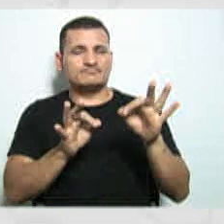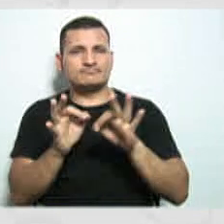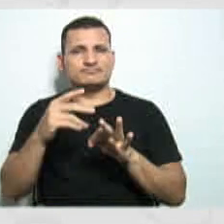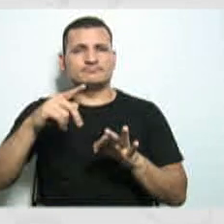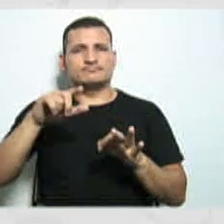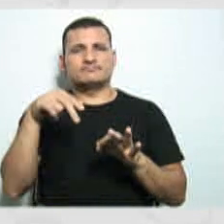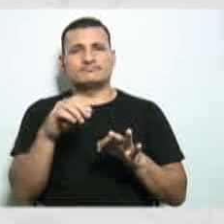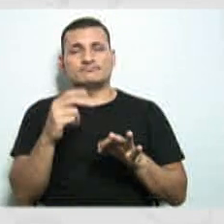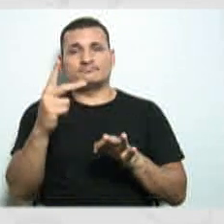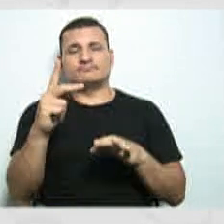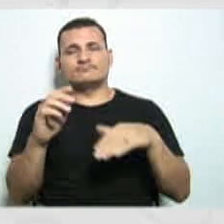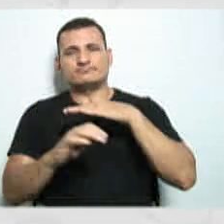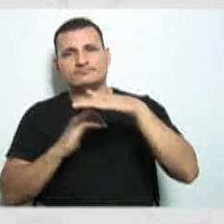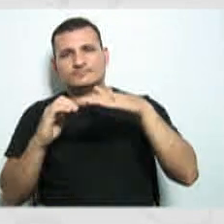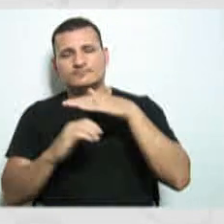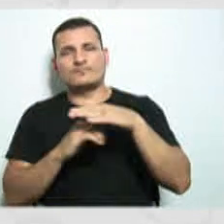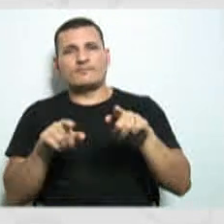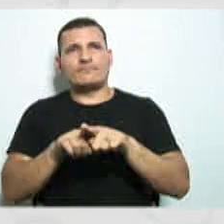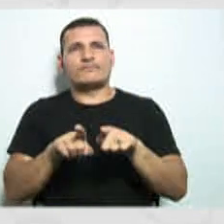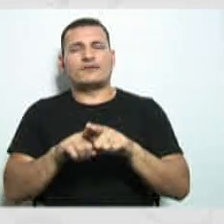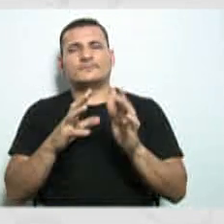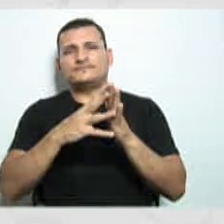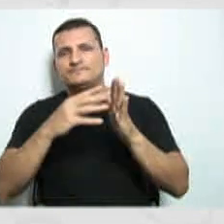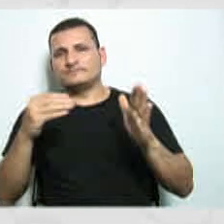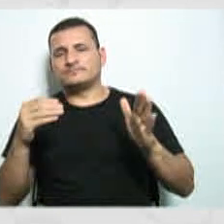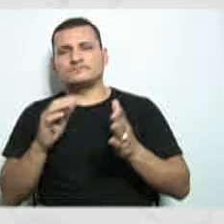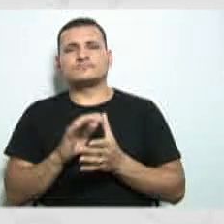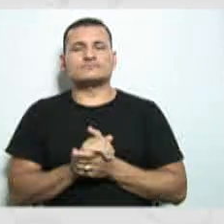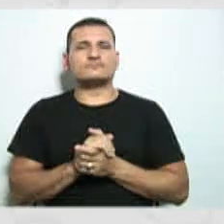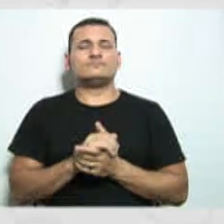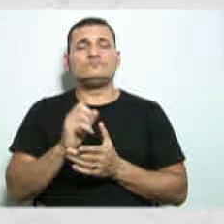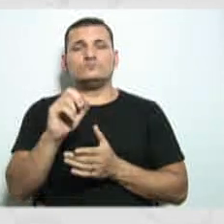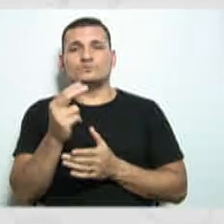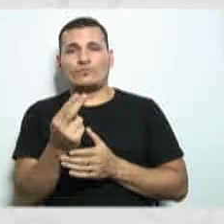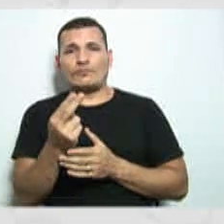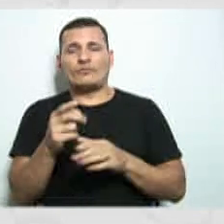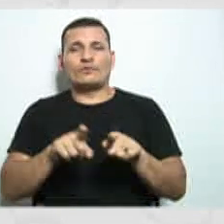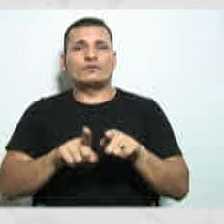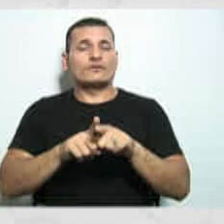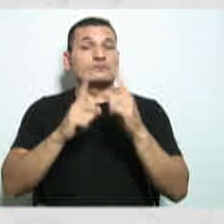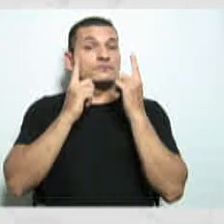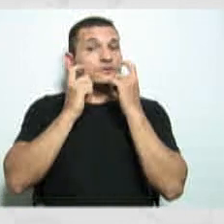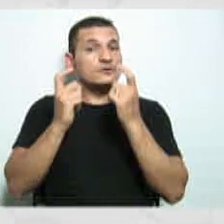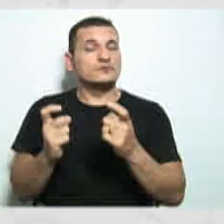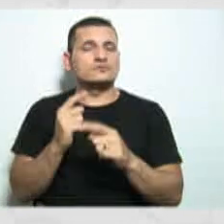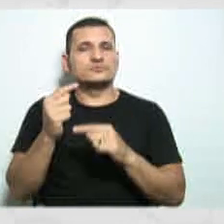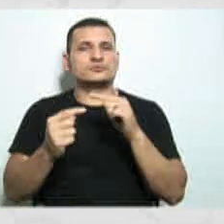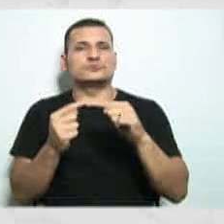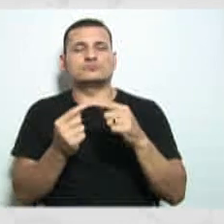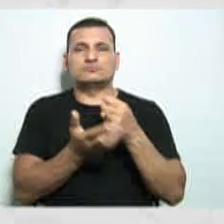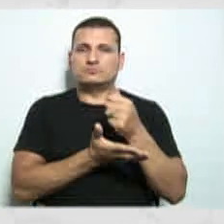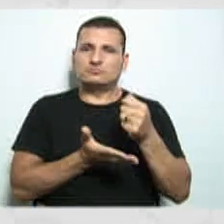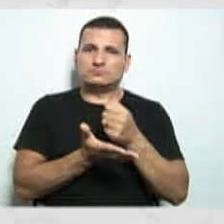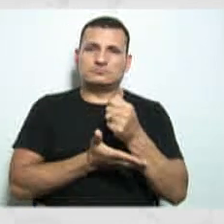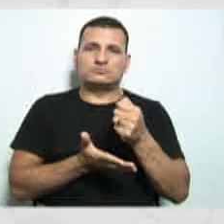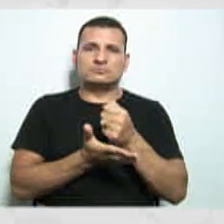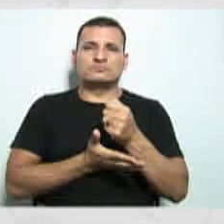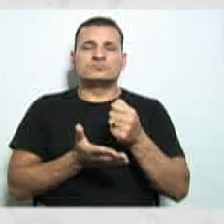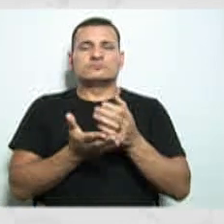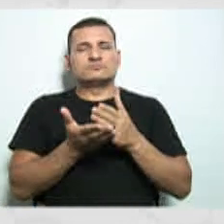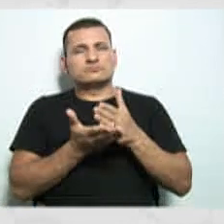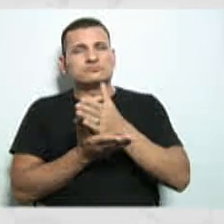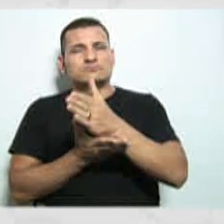tua organização também, ó, um padrão, uma posição ou até mesmo uma perspectiva que tem como objetivo básico dar o curso de